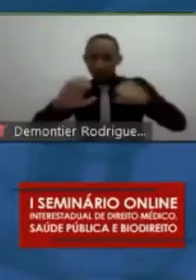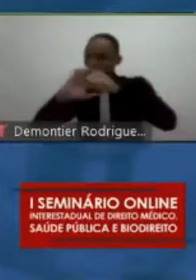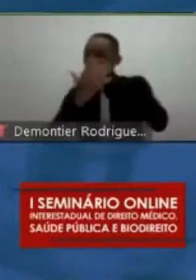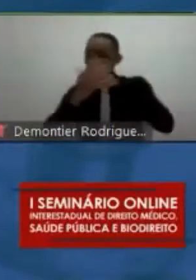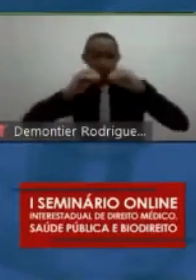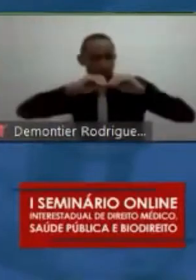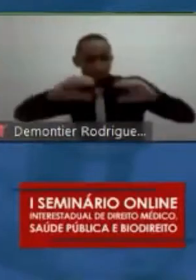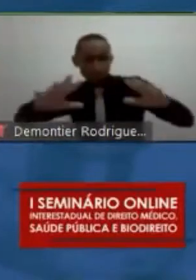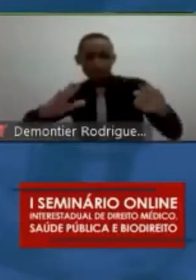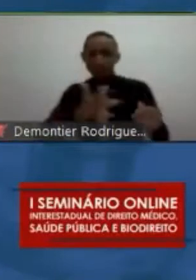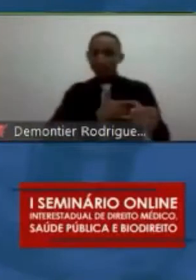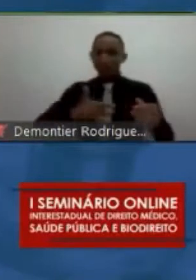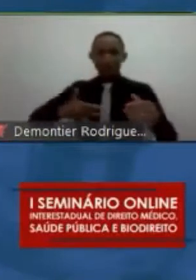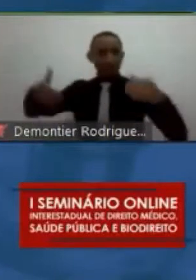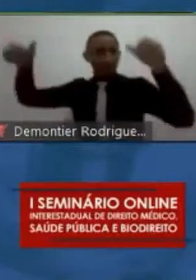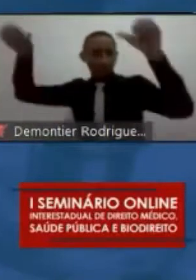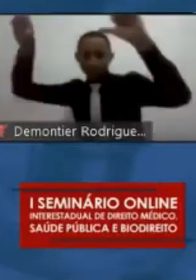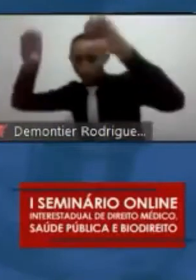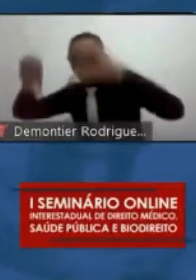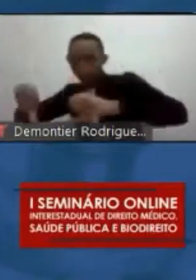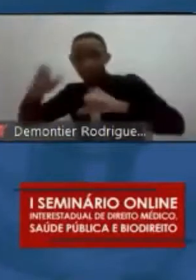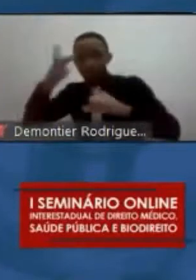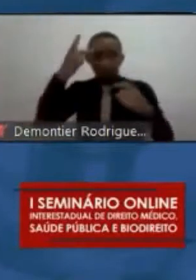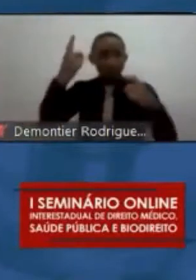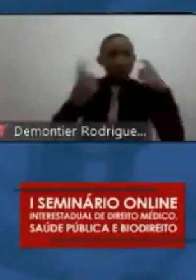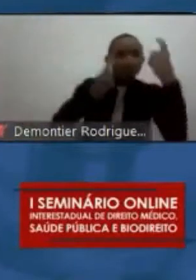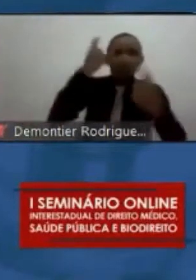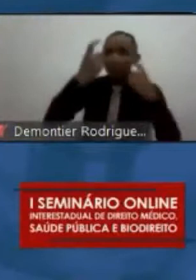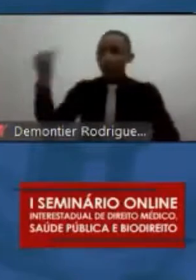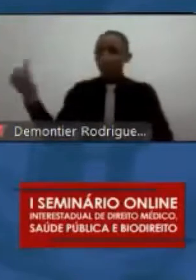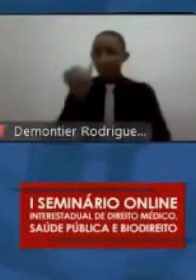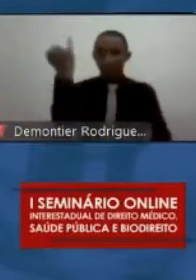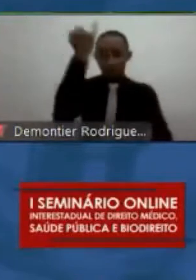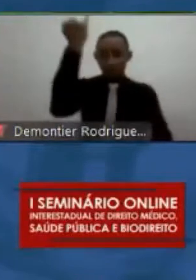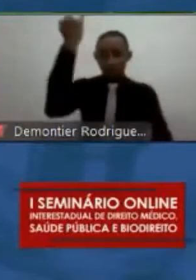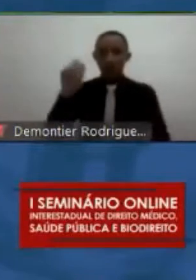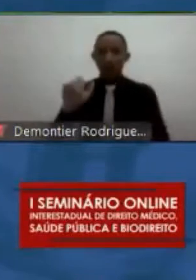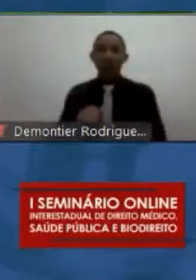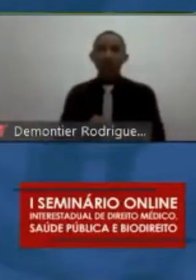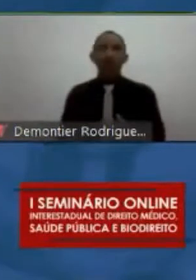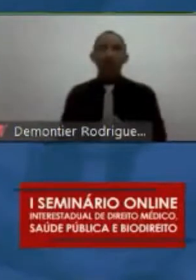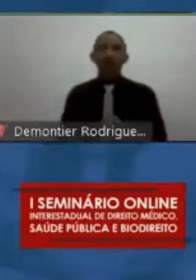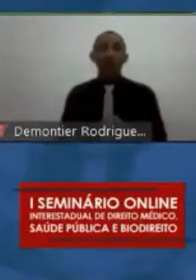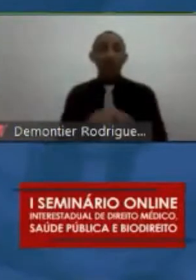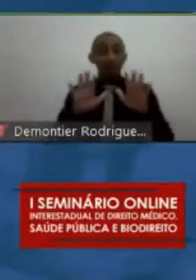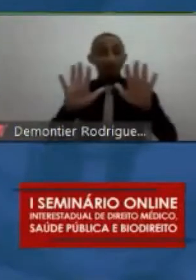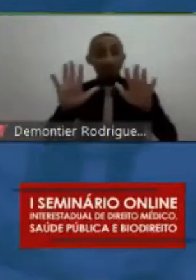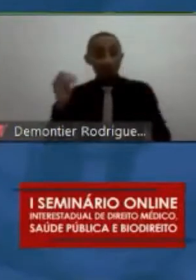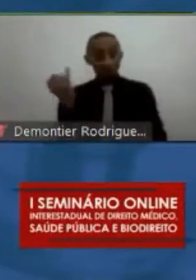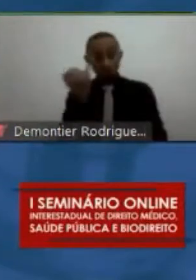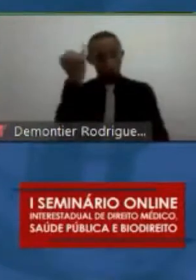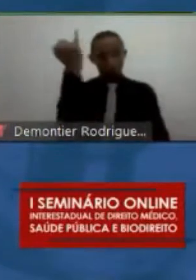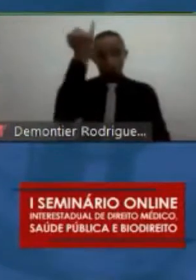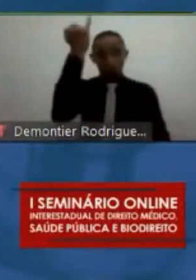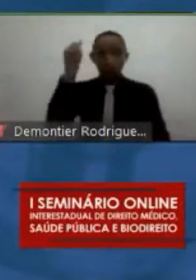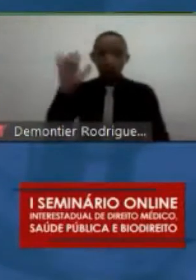essa questão da saúde para o público e do público é uma questão importante. Mas o que me toca aqui abordar com os senhores, e